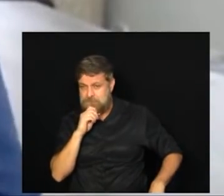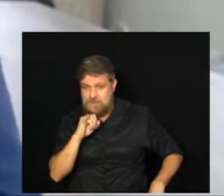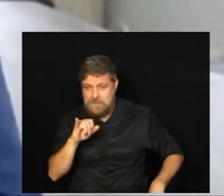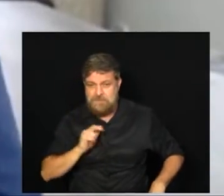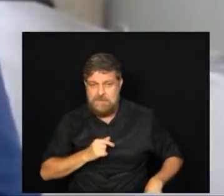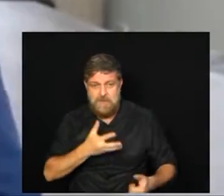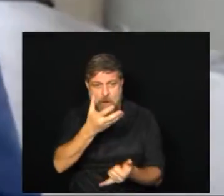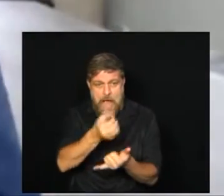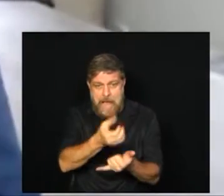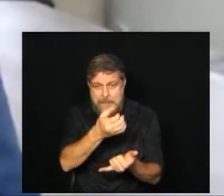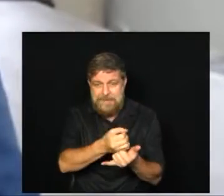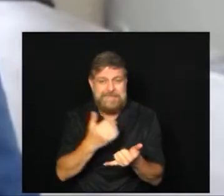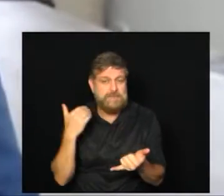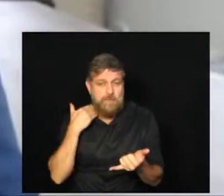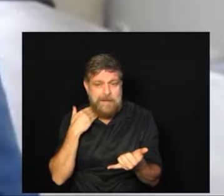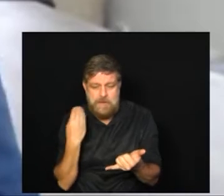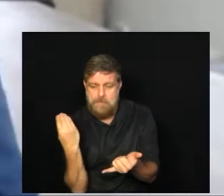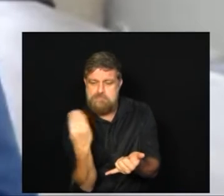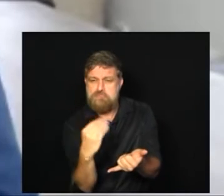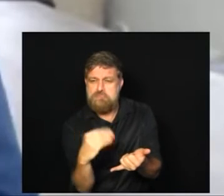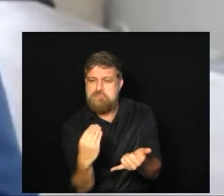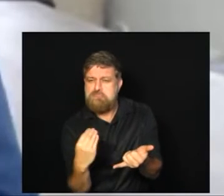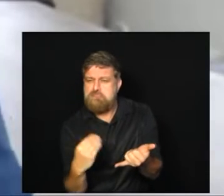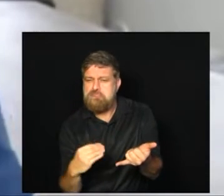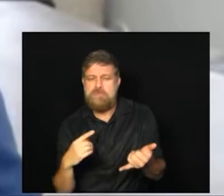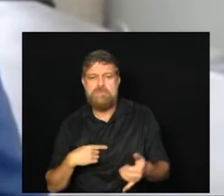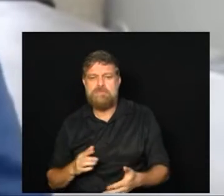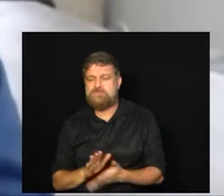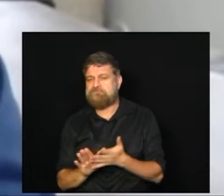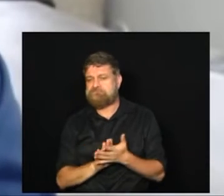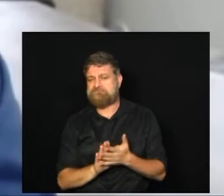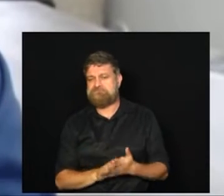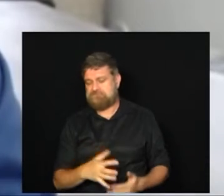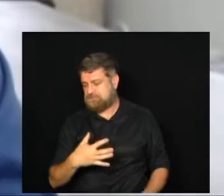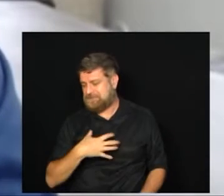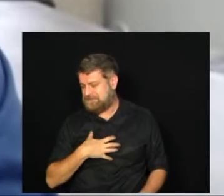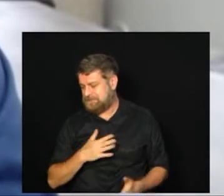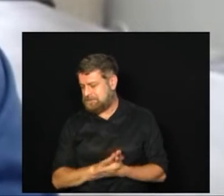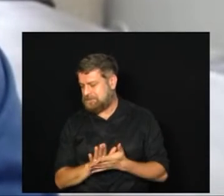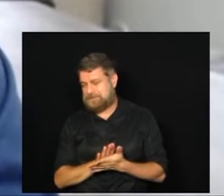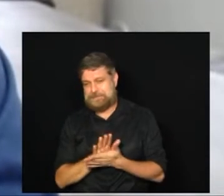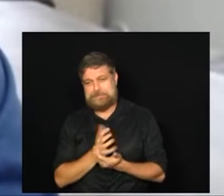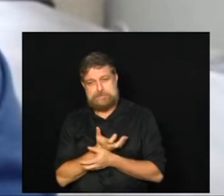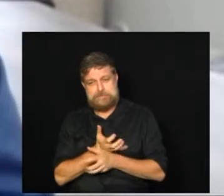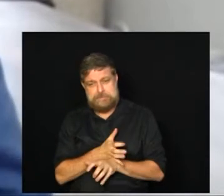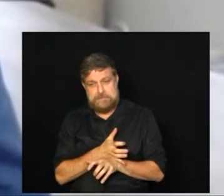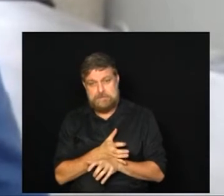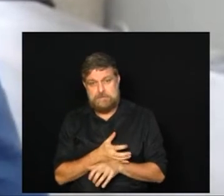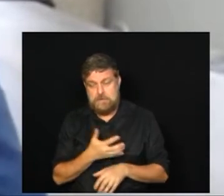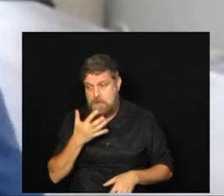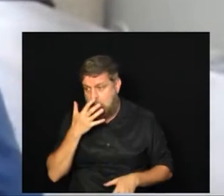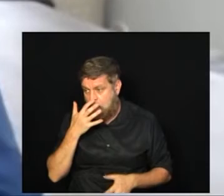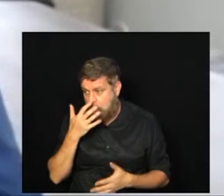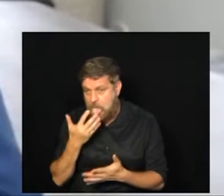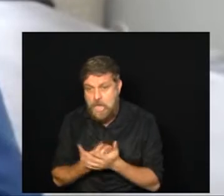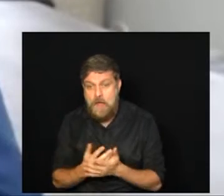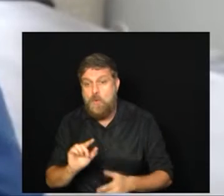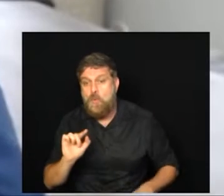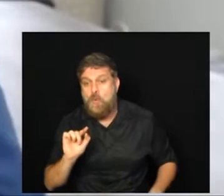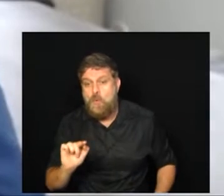coloca num aplicativo do celular, aquilo não vai dizer muita coisa para você. É impressionante